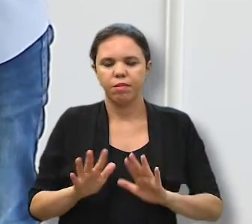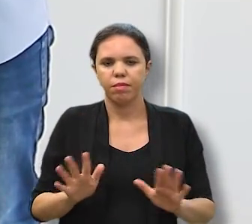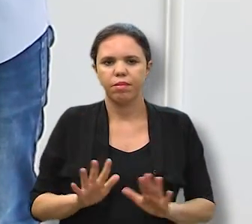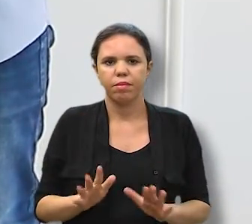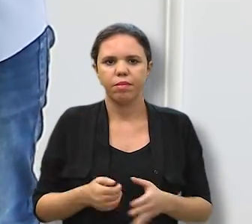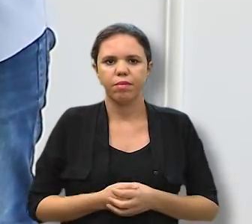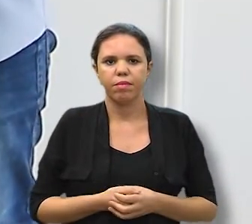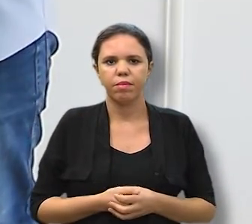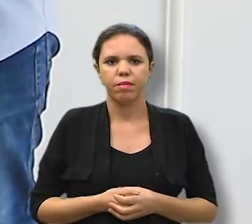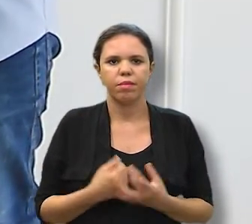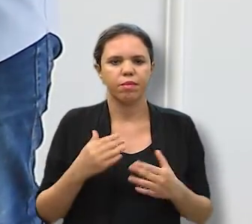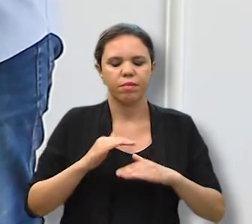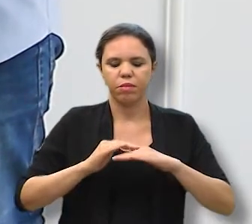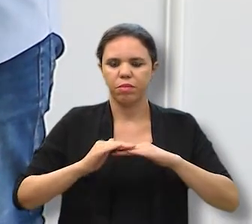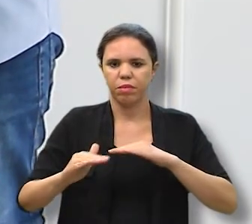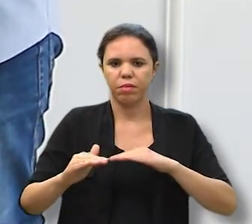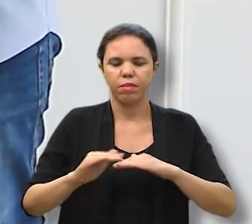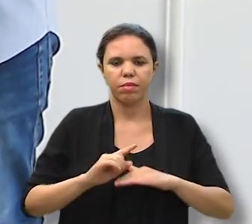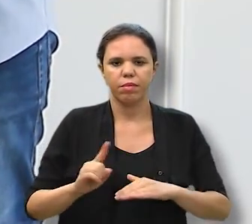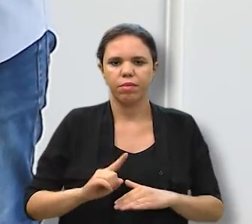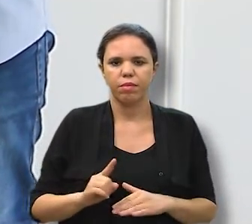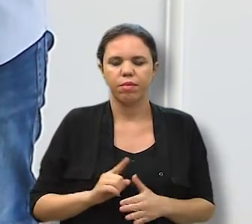Mas olha, não fica lisinho assim.